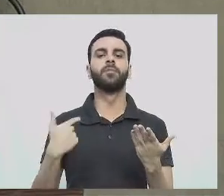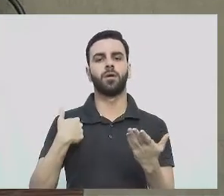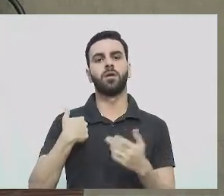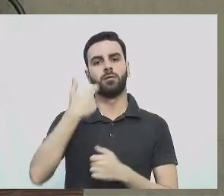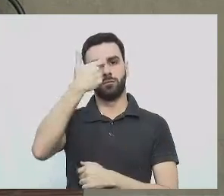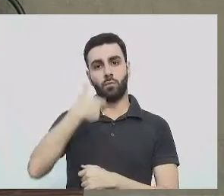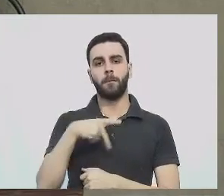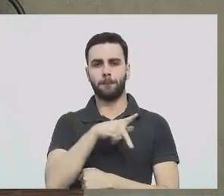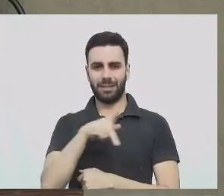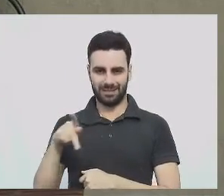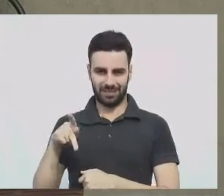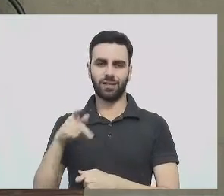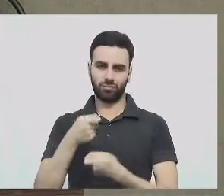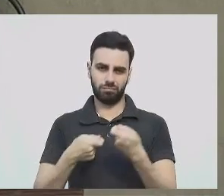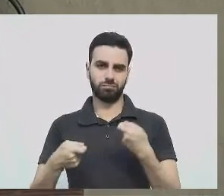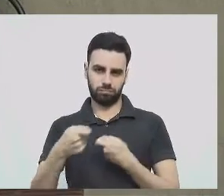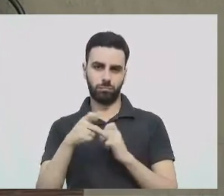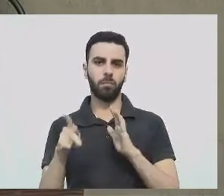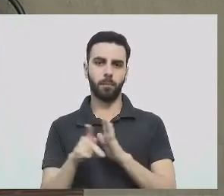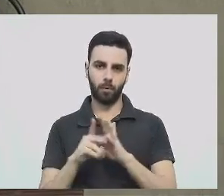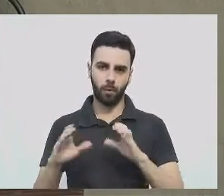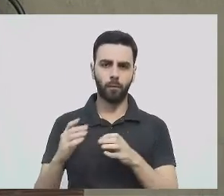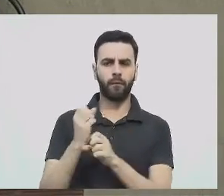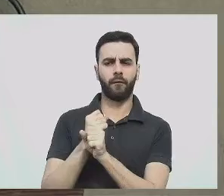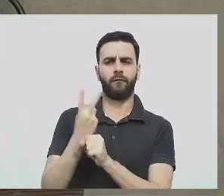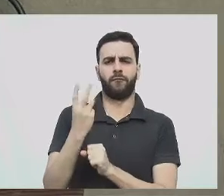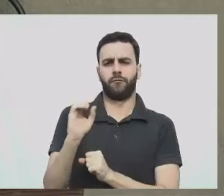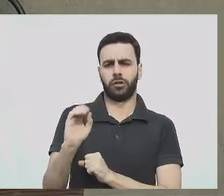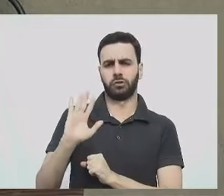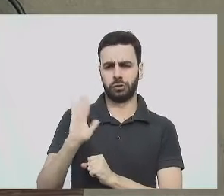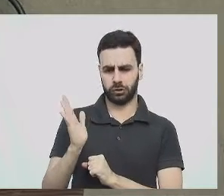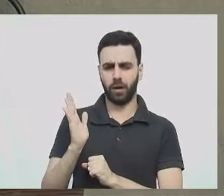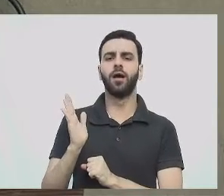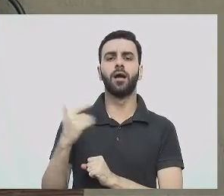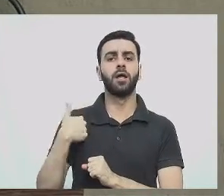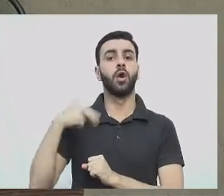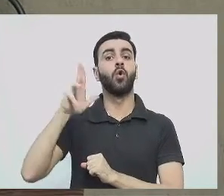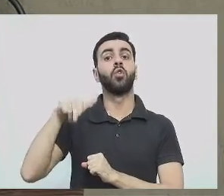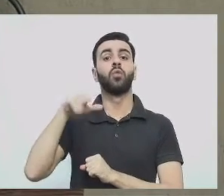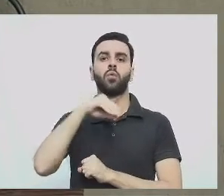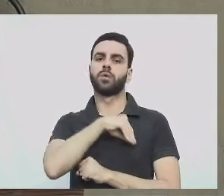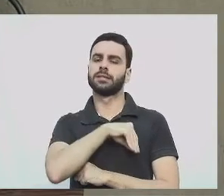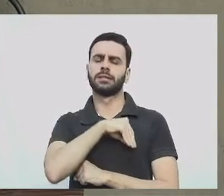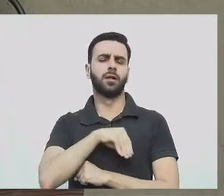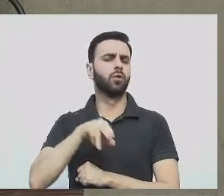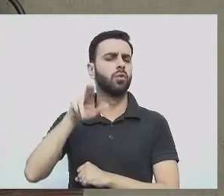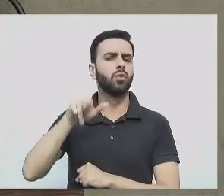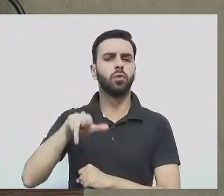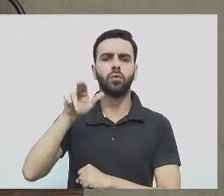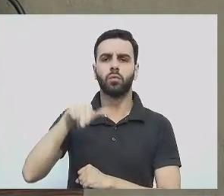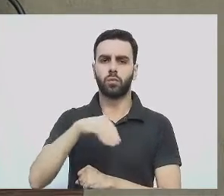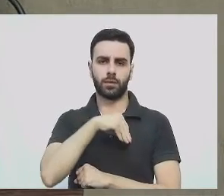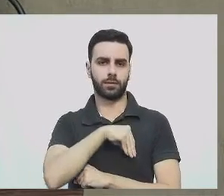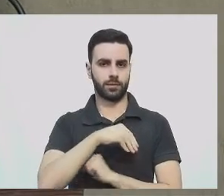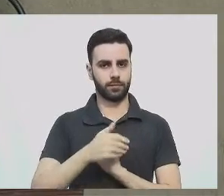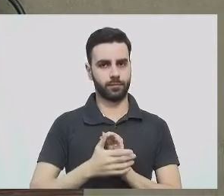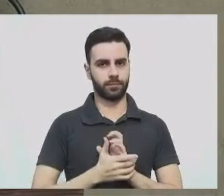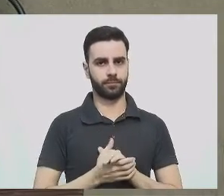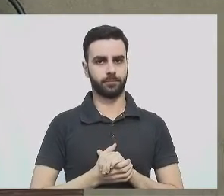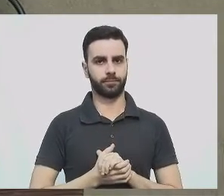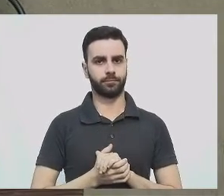presidente da mantenedora, sou presidente do seu conselho de diretor há 20 anos e nunca tive um tostão de salário da Univiçosa.